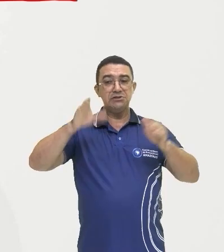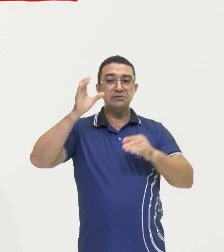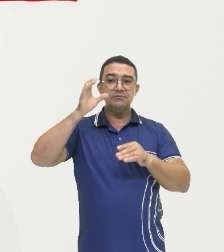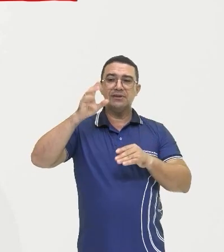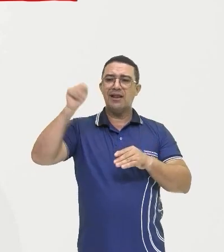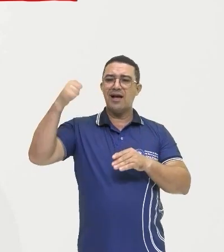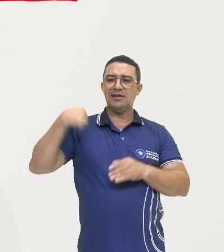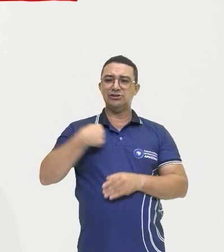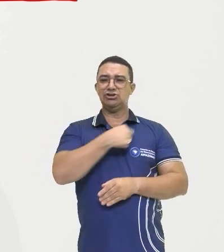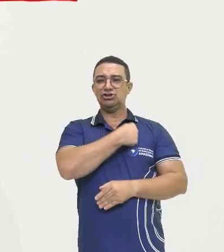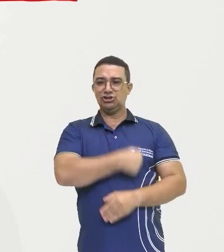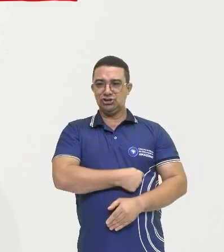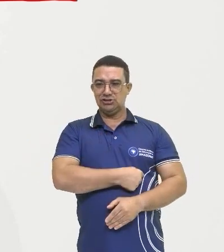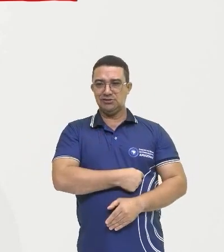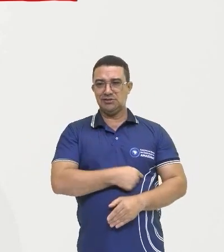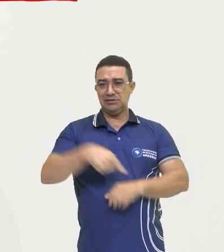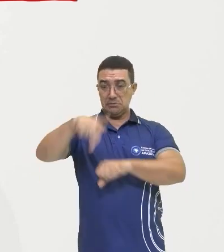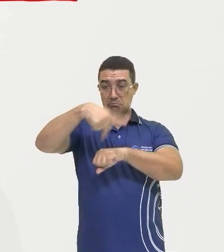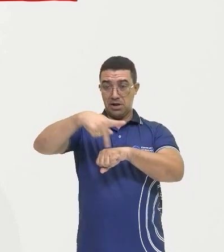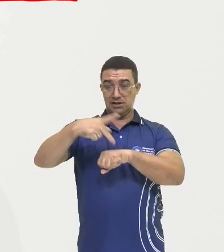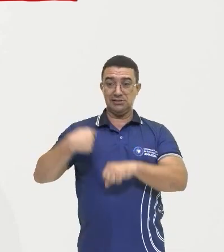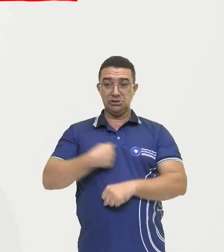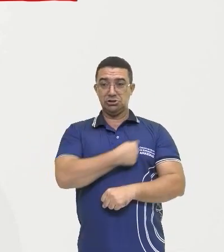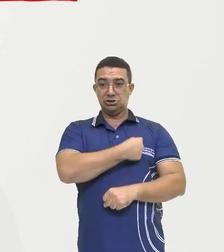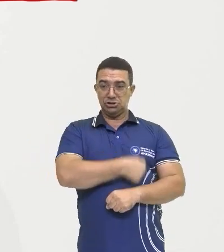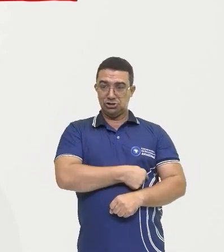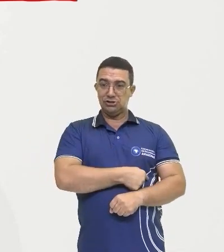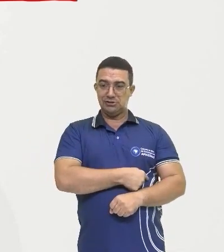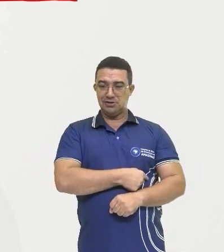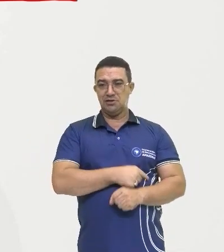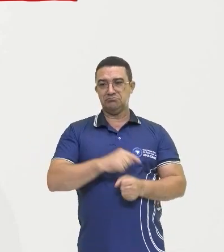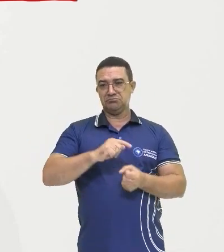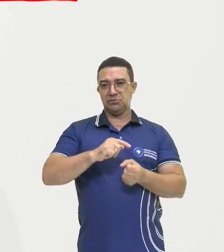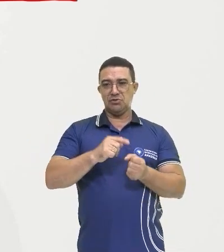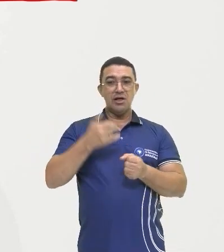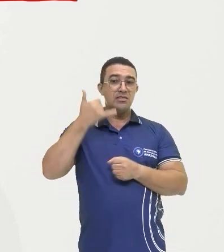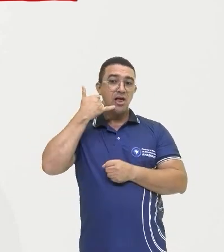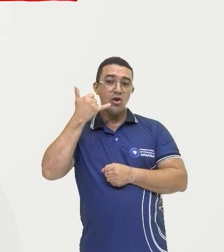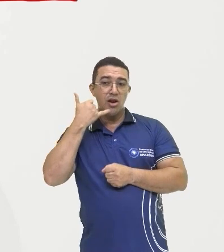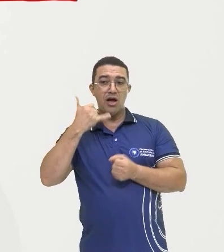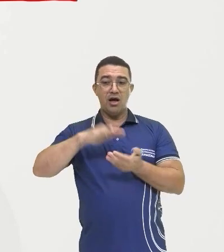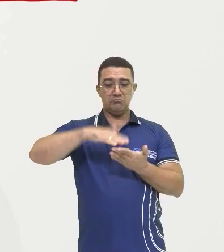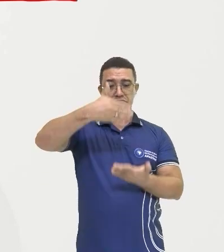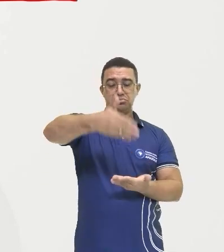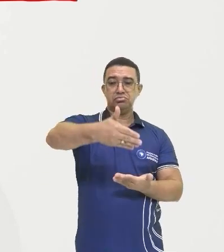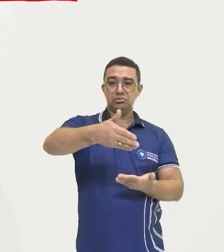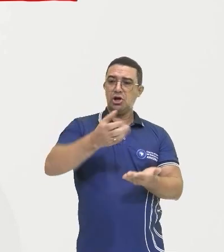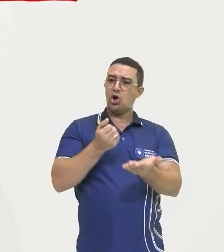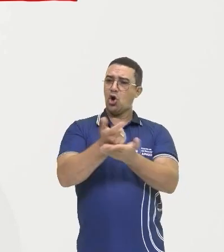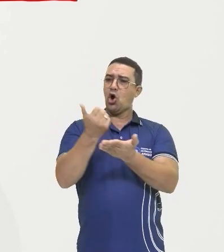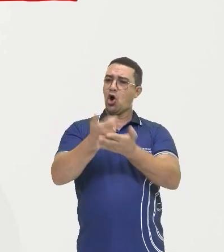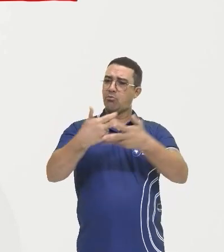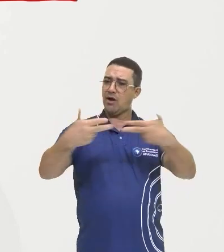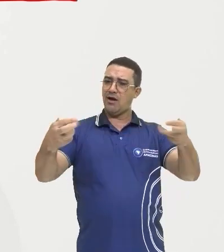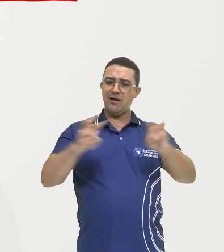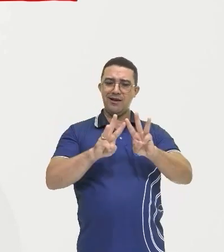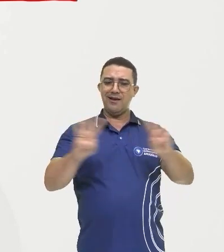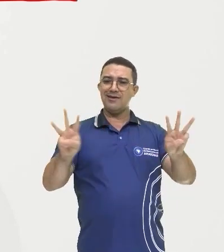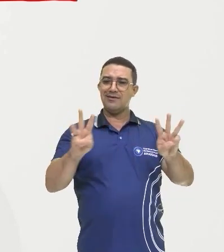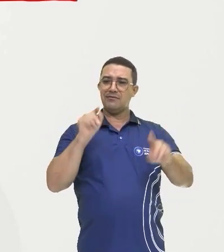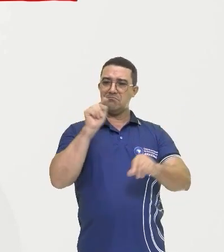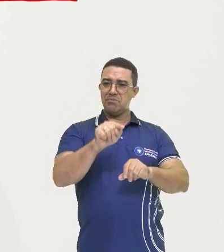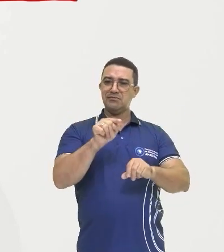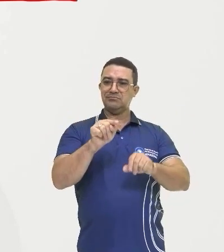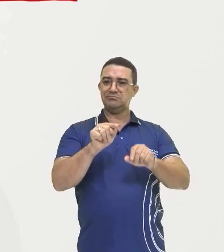estão aqui. Você abre o seu smartphone, o seu notebook, você consegue fazer essas compras, né, que alimentam esse comércio